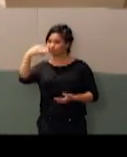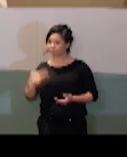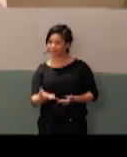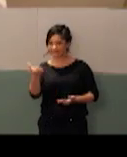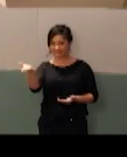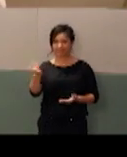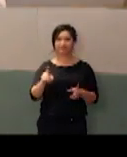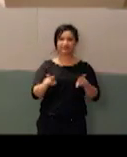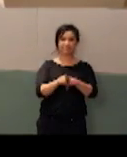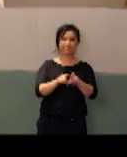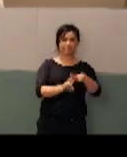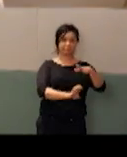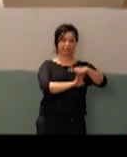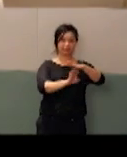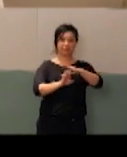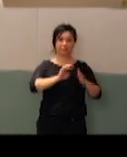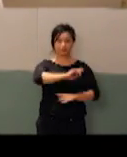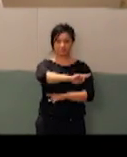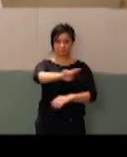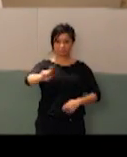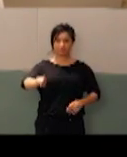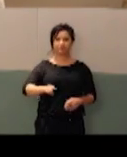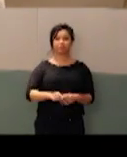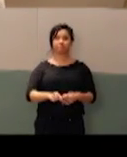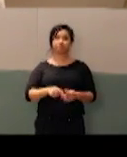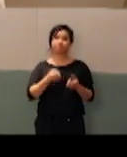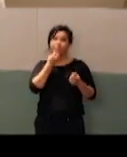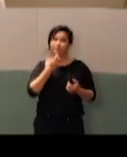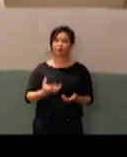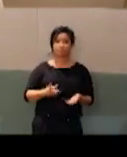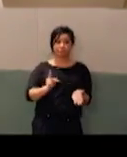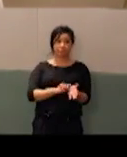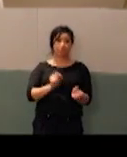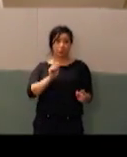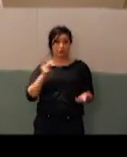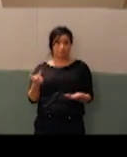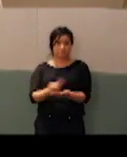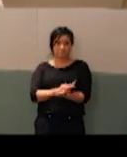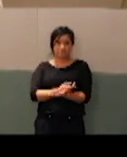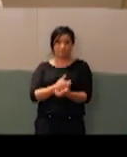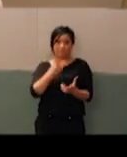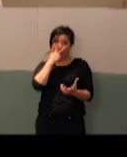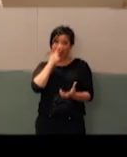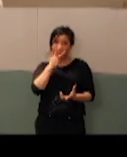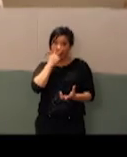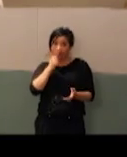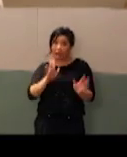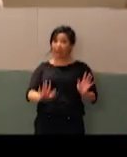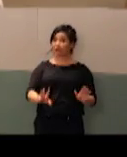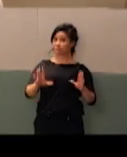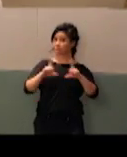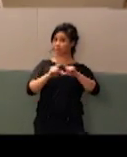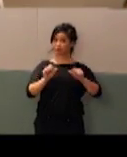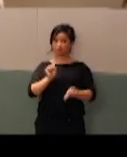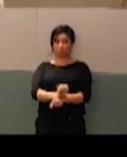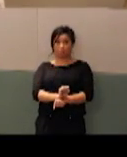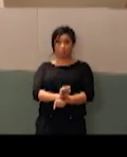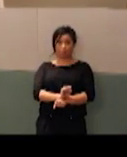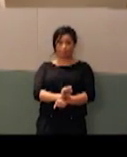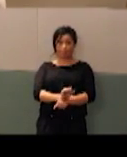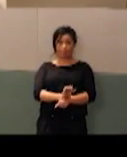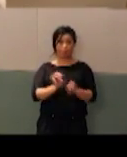A verdade é que Brasília parou. Se você pergunta para um grande empresário, ele tinha 300 empregados, hoje tem 70. Se